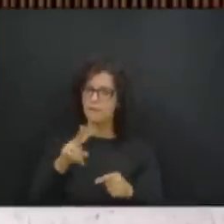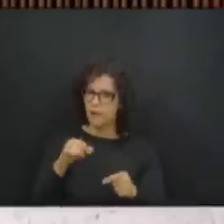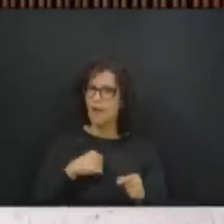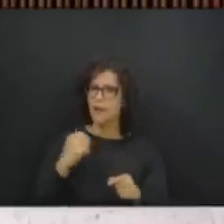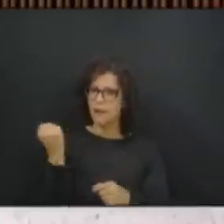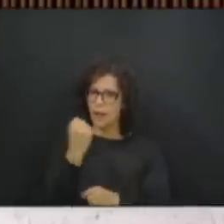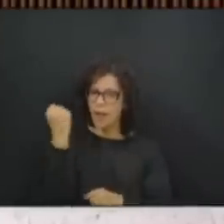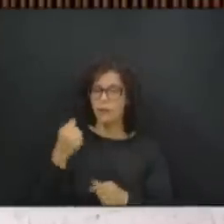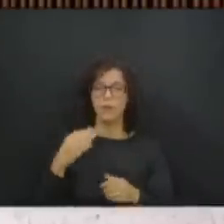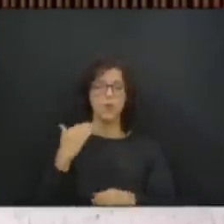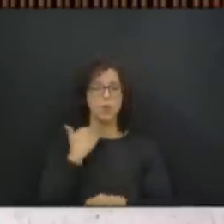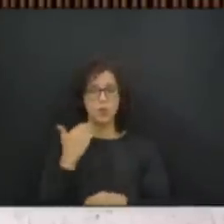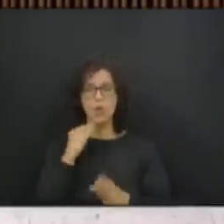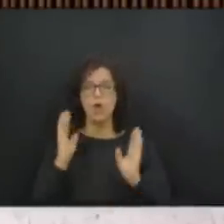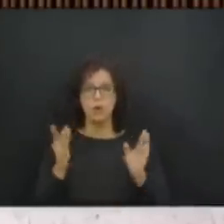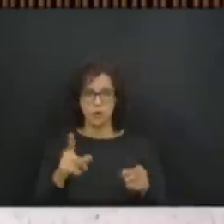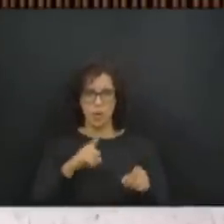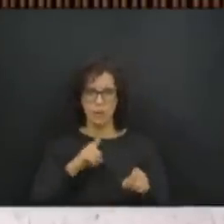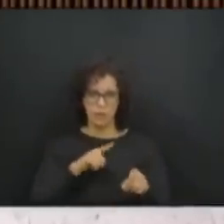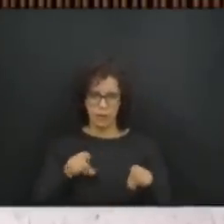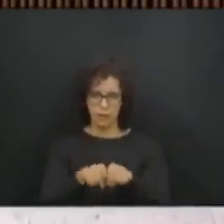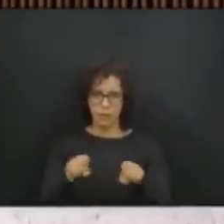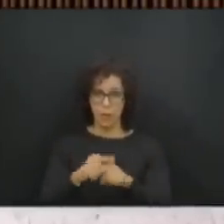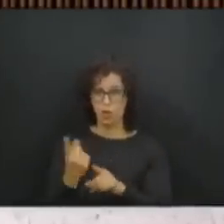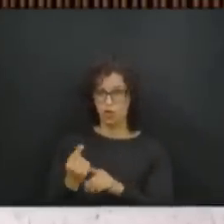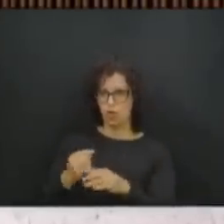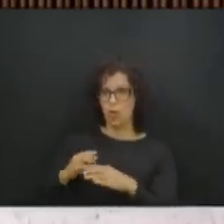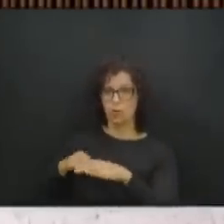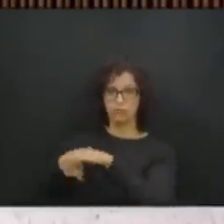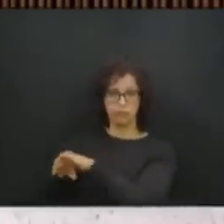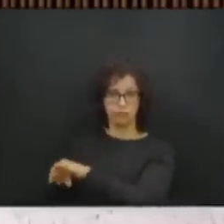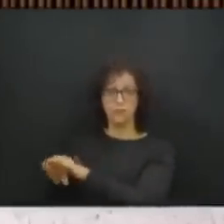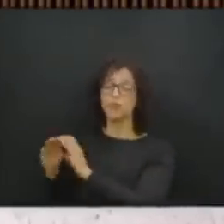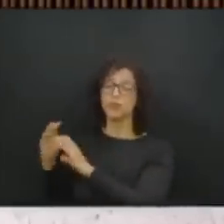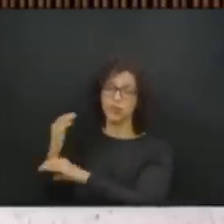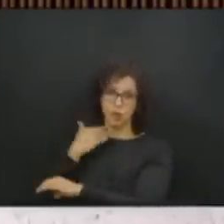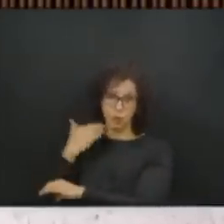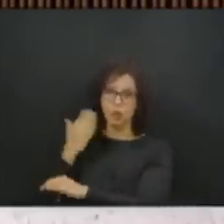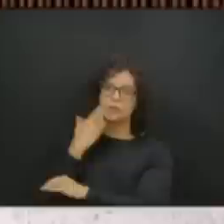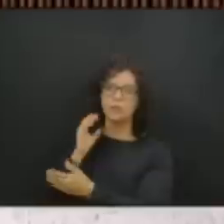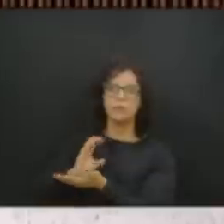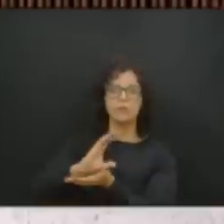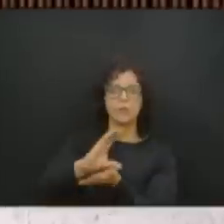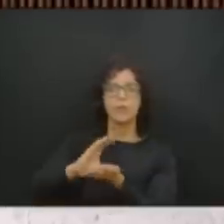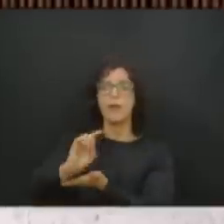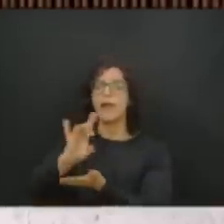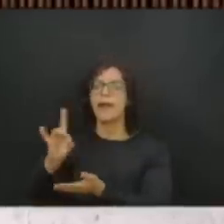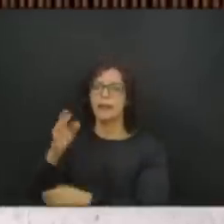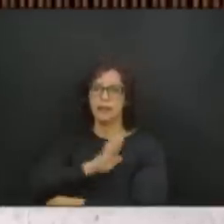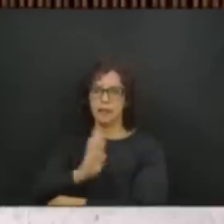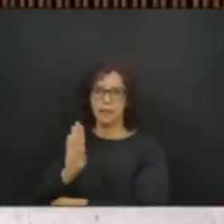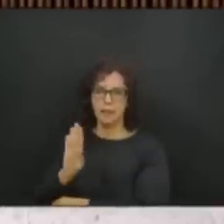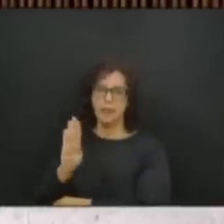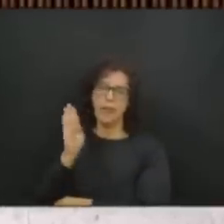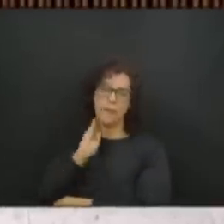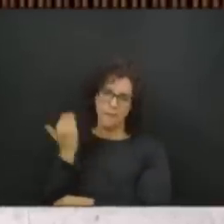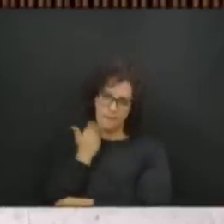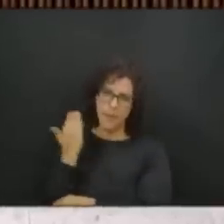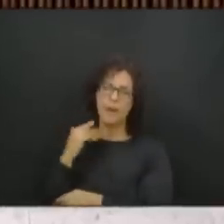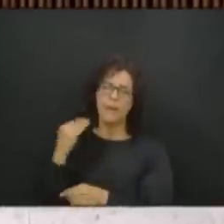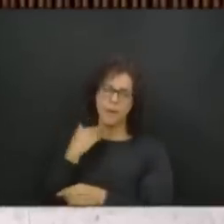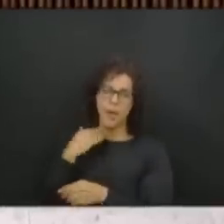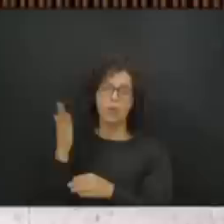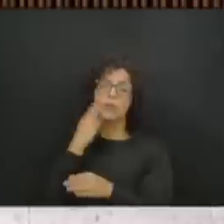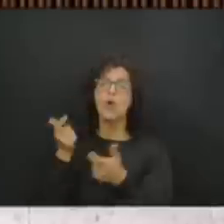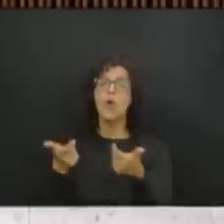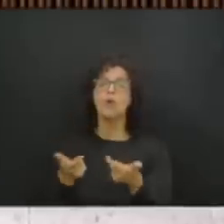os bancos já receberam os recursos Ou seja já foi destinado o quanto irá para cada banco mas não receberam ainda